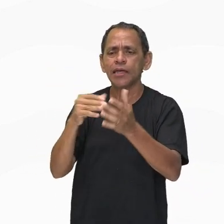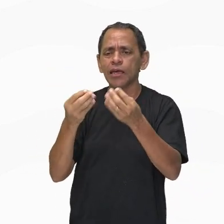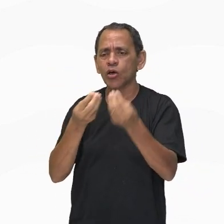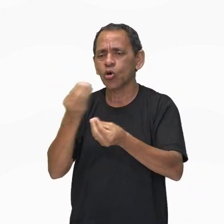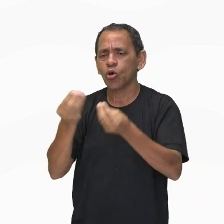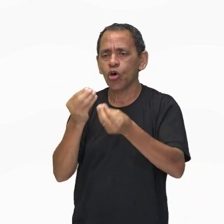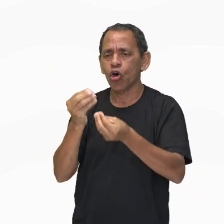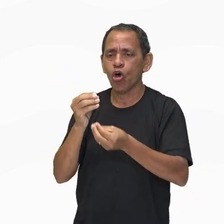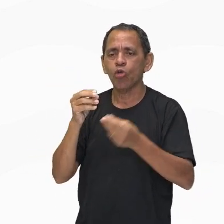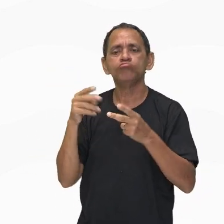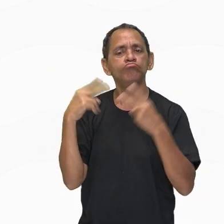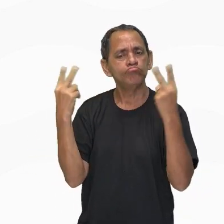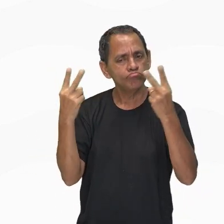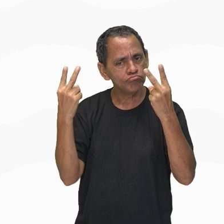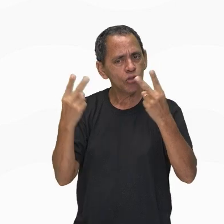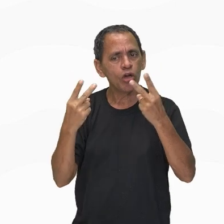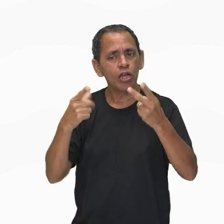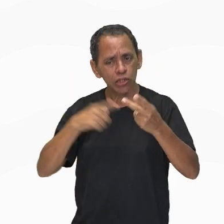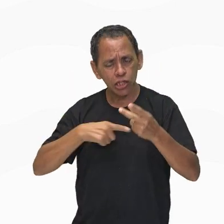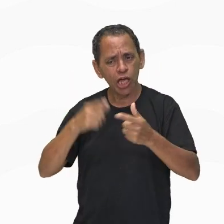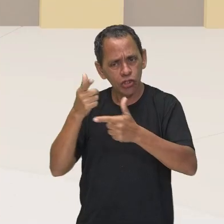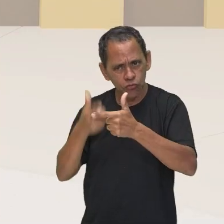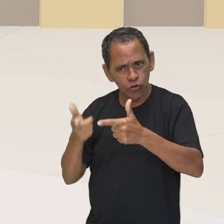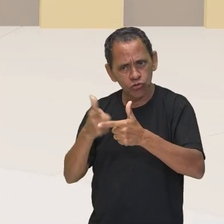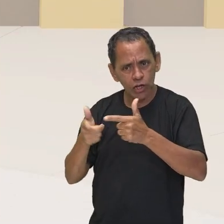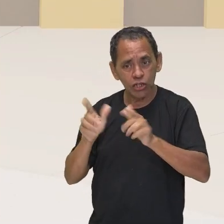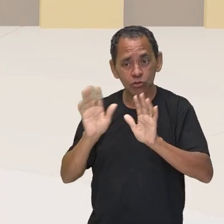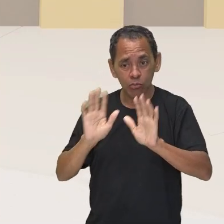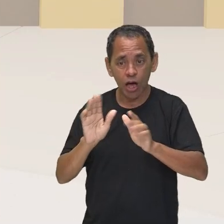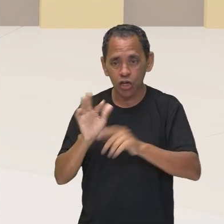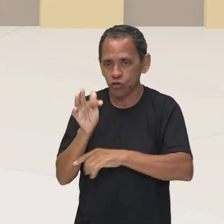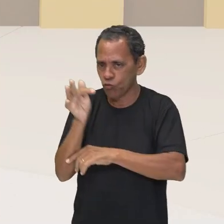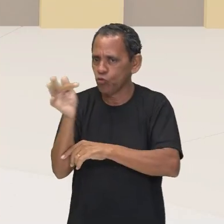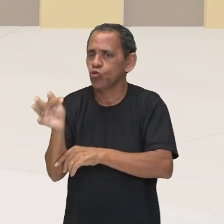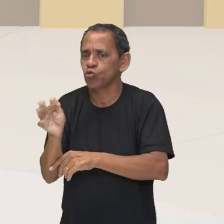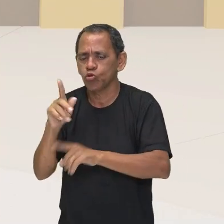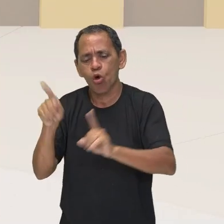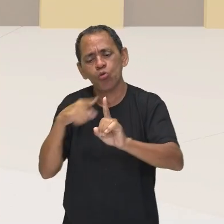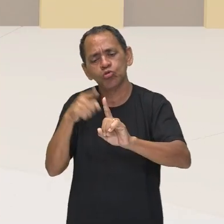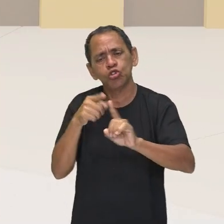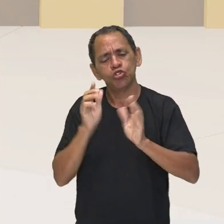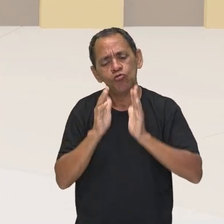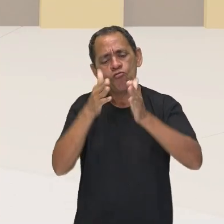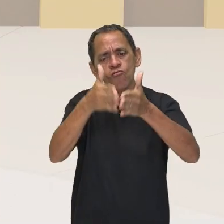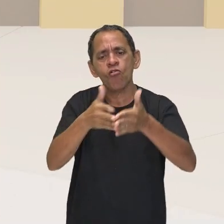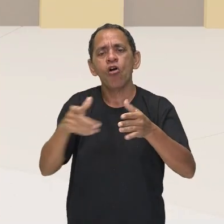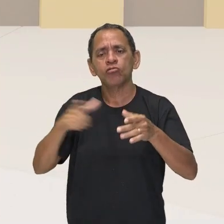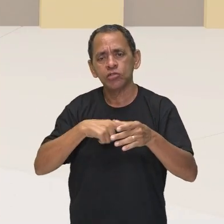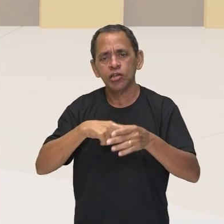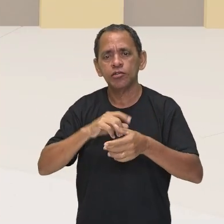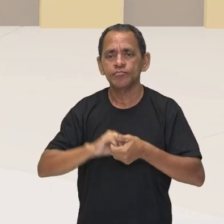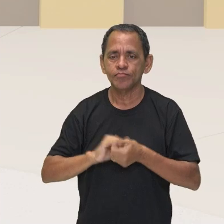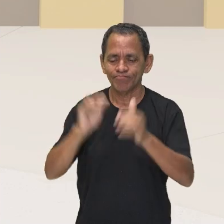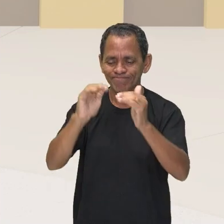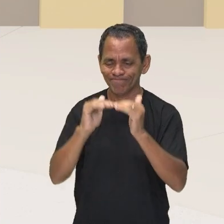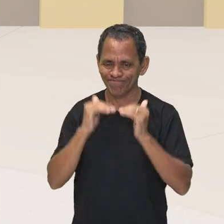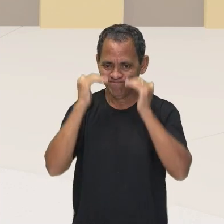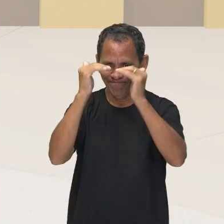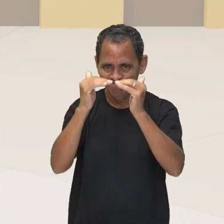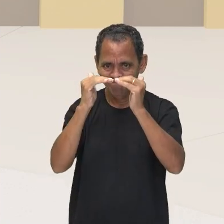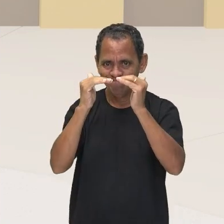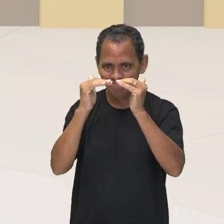superamos aquela dificuldade e alcançamos o nosso objetivo. Então, a superação, ela tem como